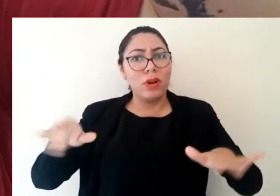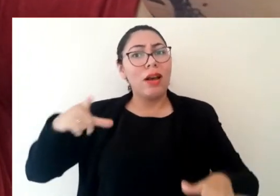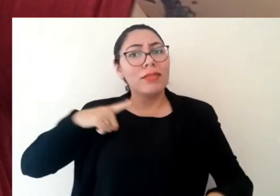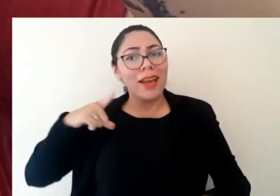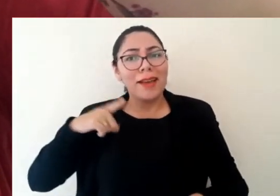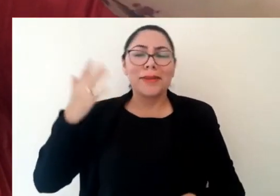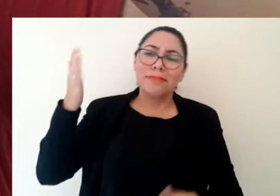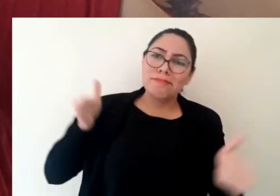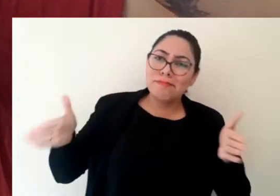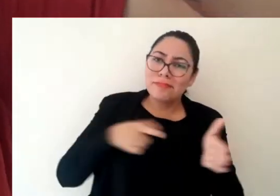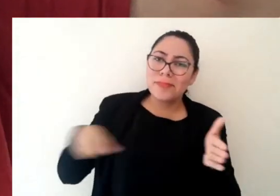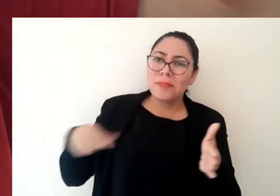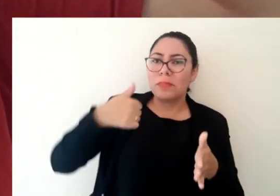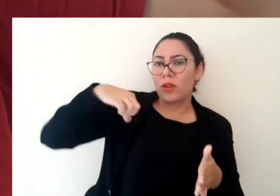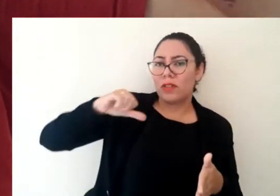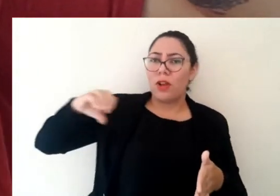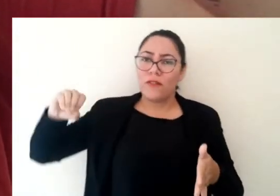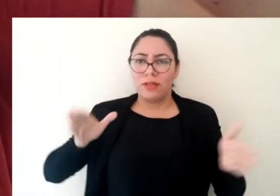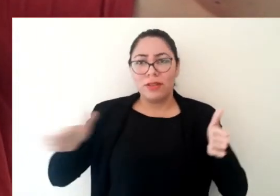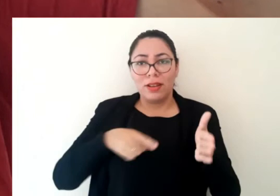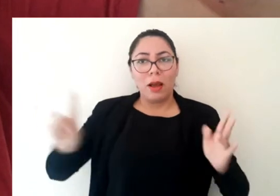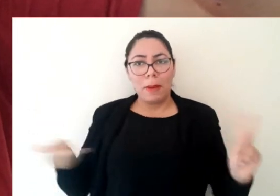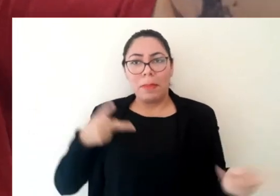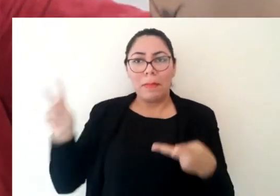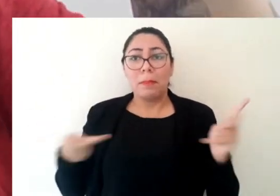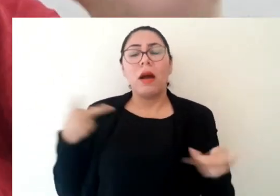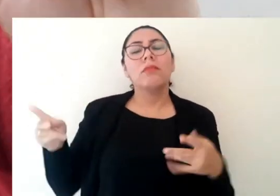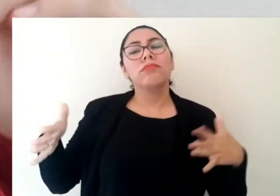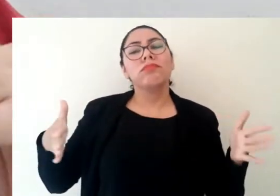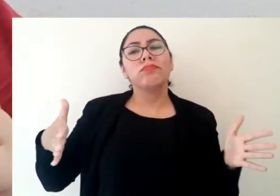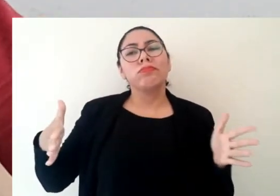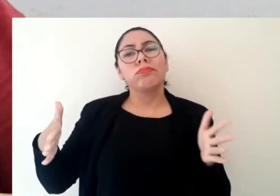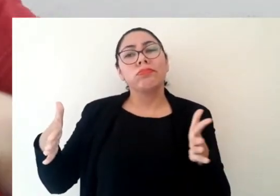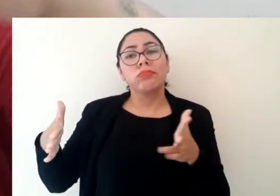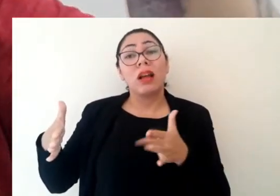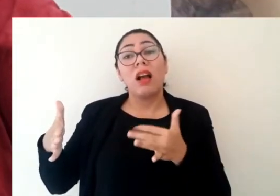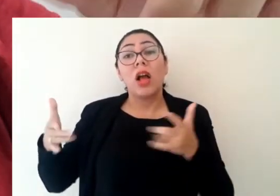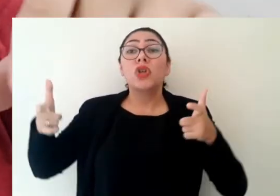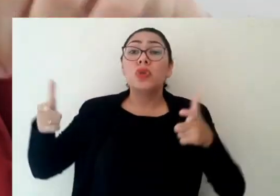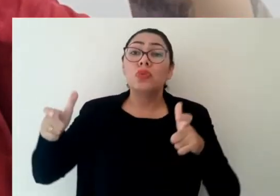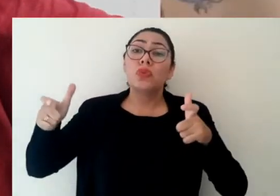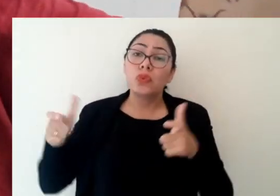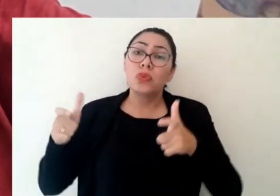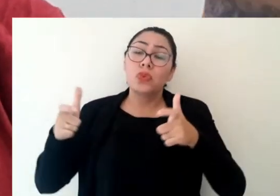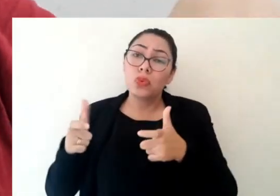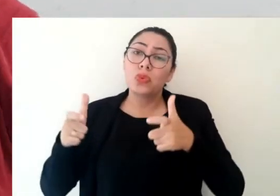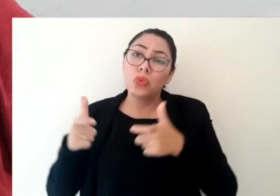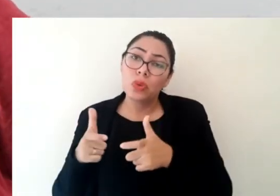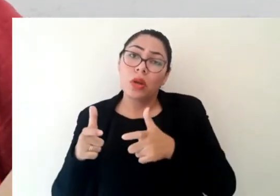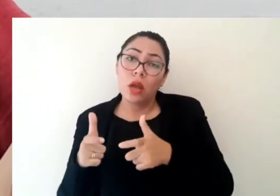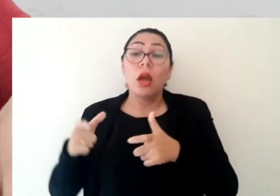naqueles anos, né, 90 e tal, começo dos anos 90, finalzinho dos anos 80. Depois aquilo ali caiu, outros ritmos vieram à baila, né, e